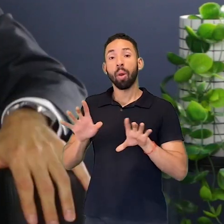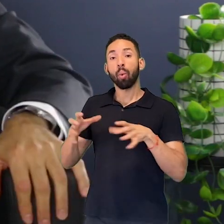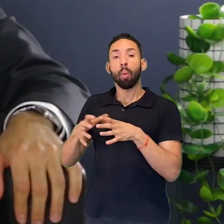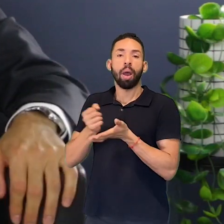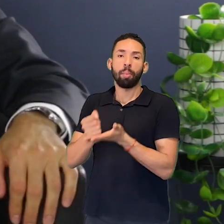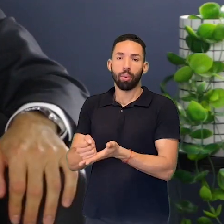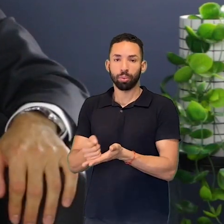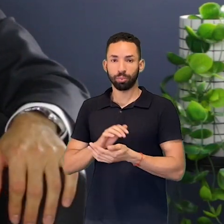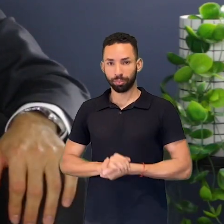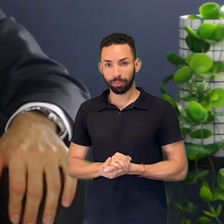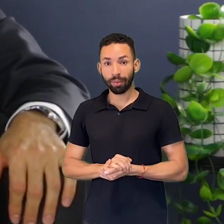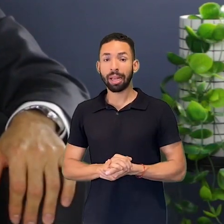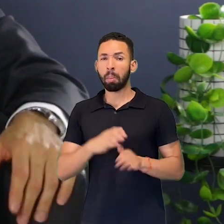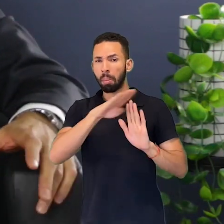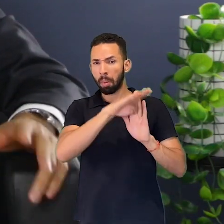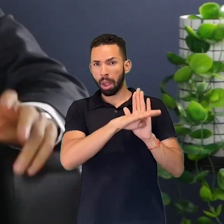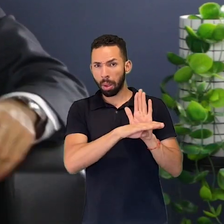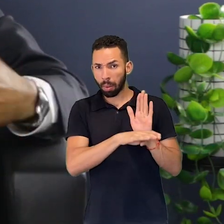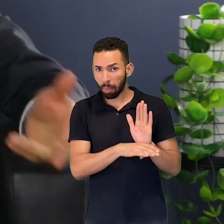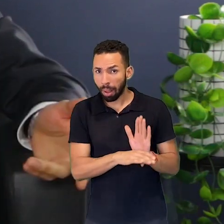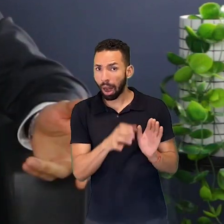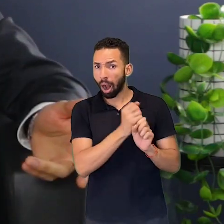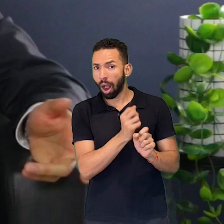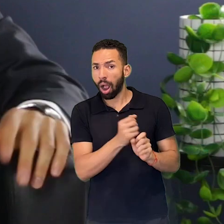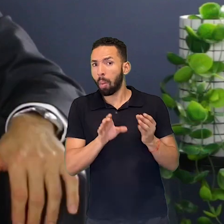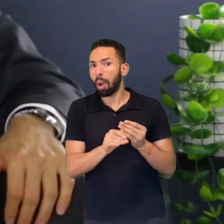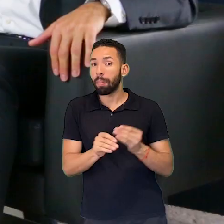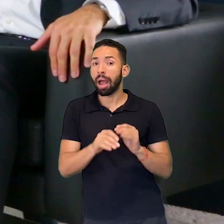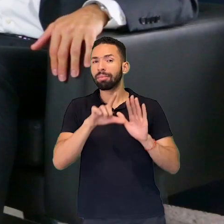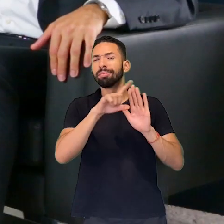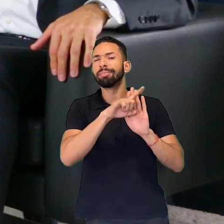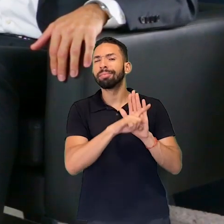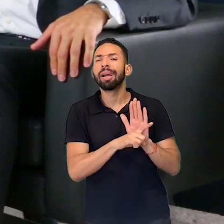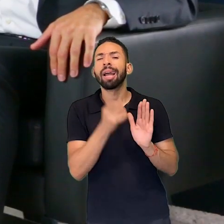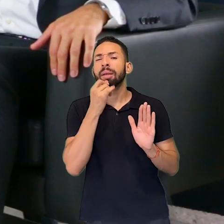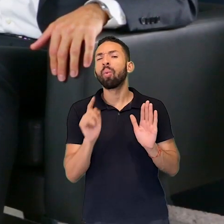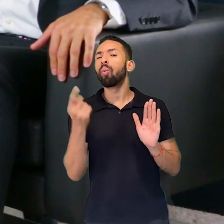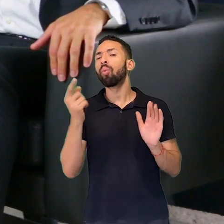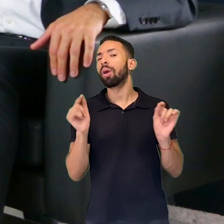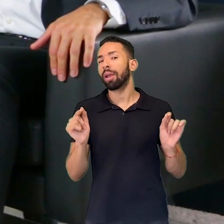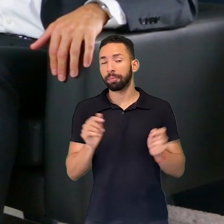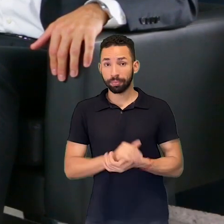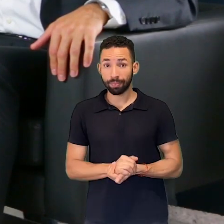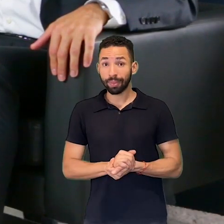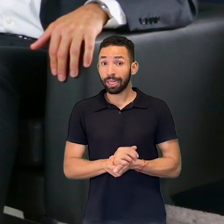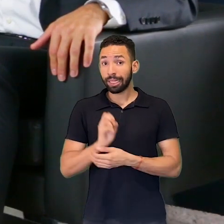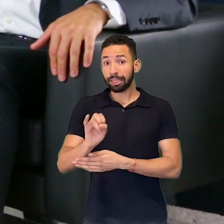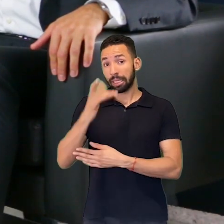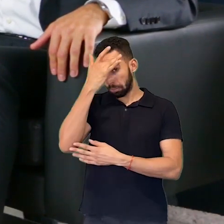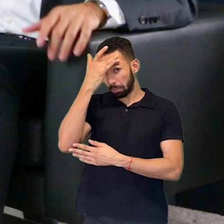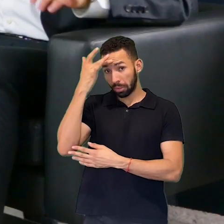equipe de apoio. Alguns requisitos são cumulativos. Um desses requisitos, por exemplo, é